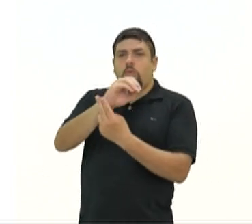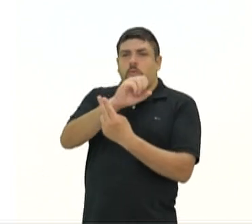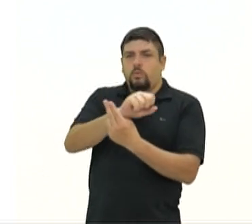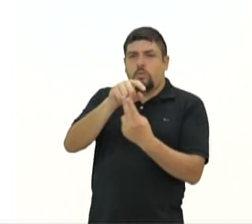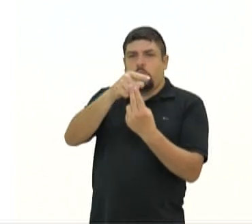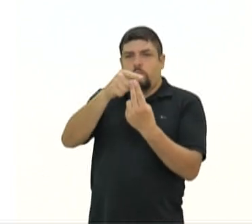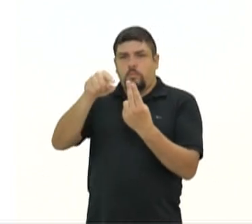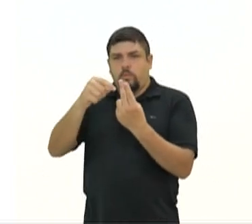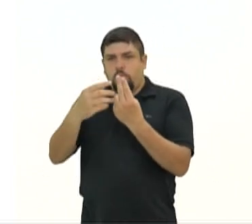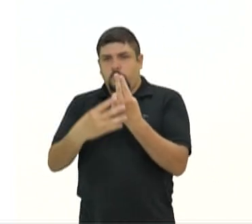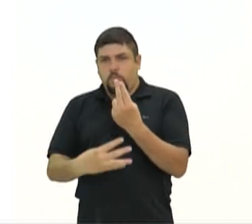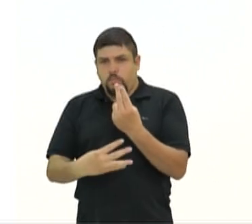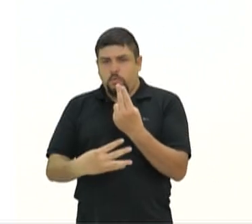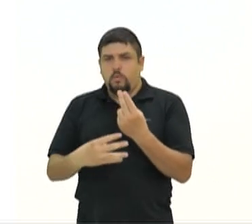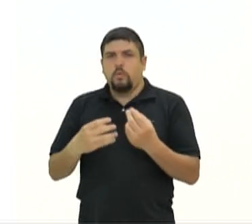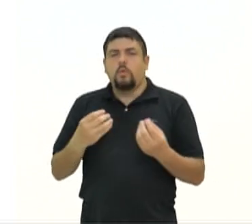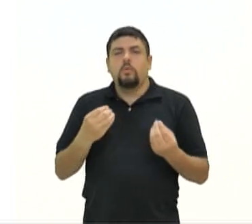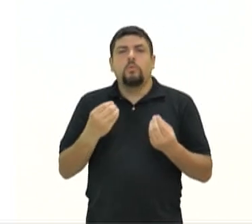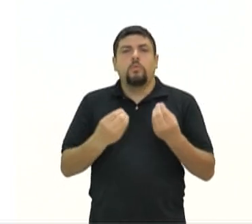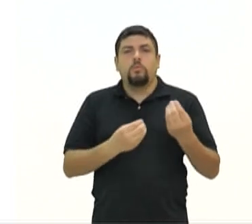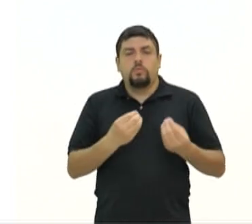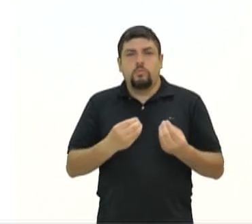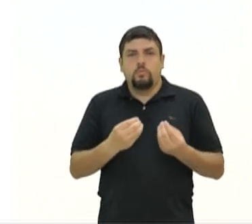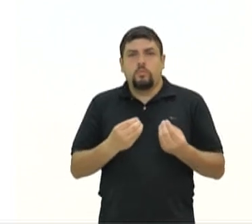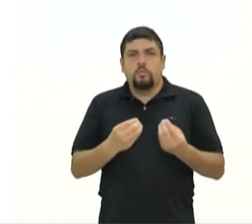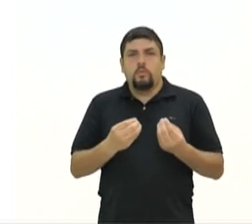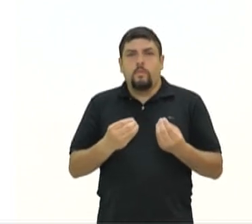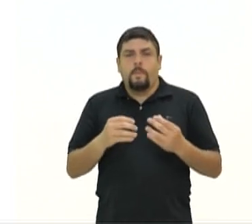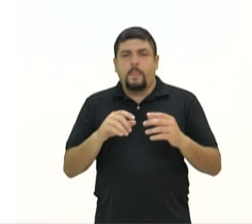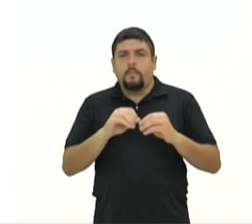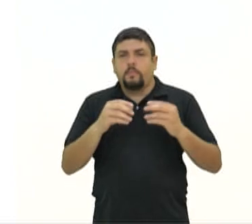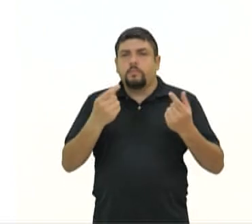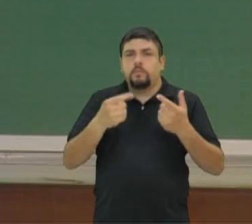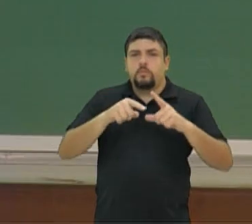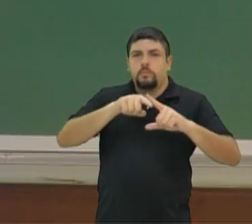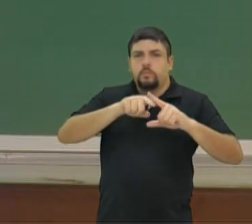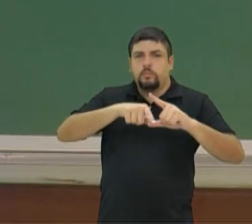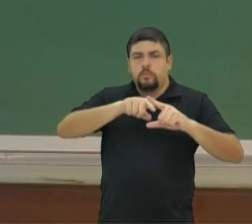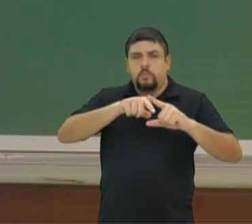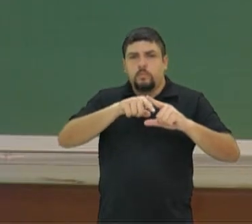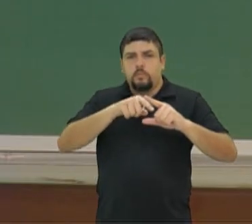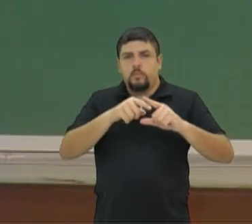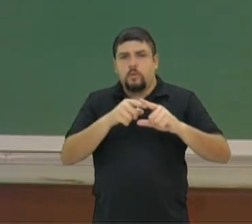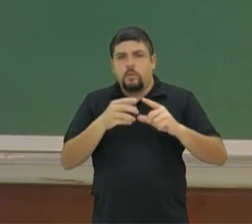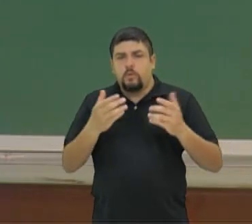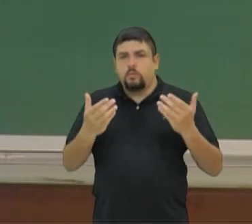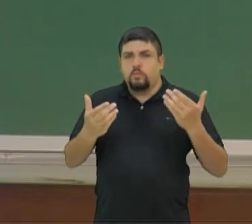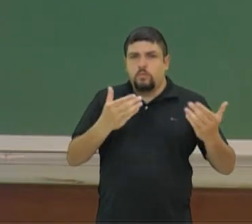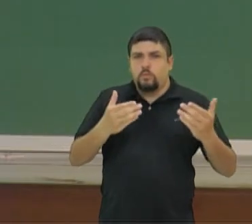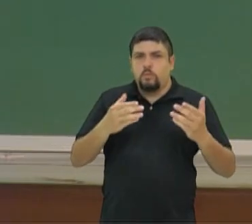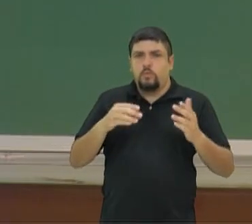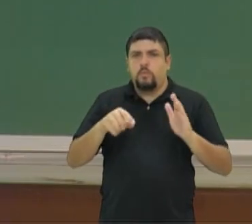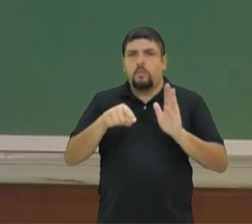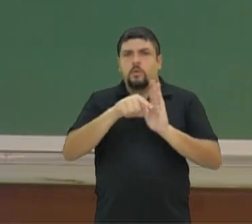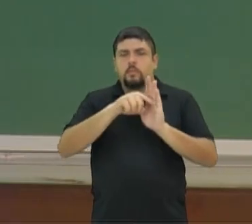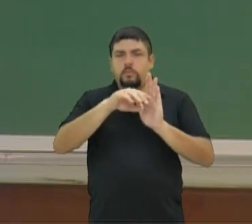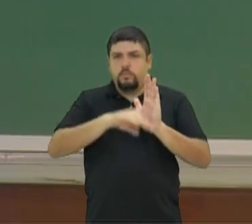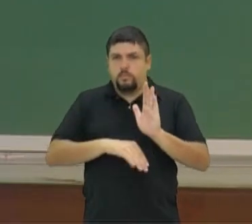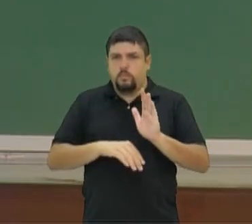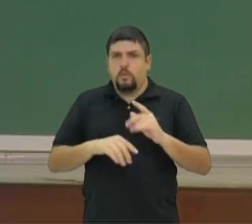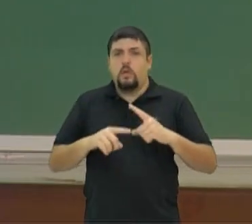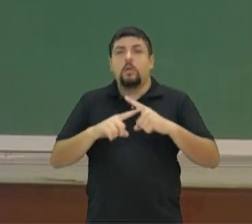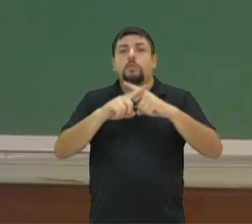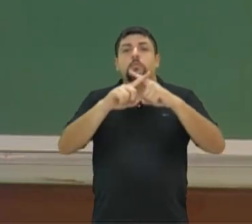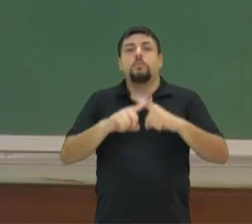mantém o seu cosseno e subtrai o tamanho desse ângulo ou o tamanho desse arco. Isso é na divisão. Já na